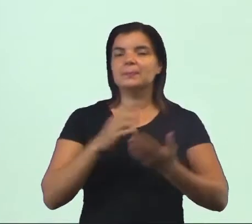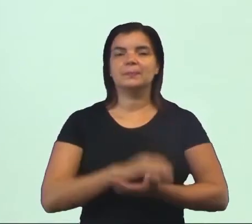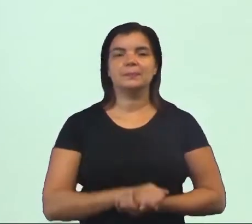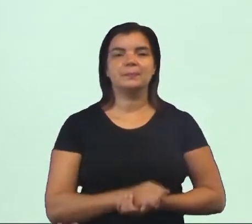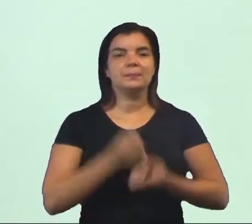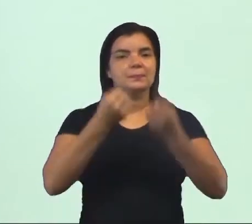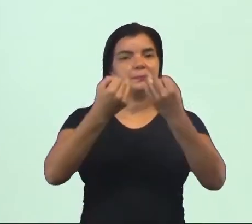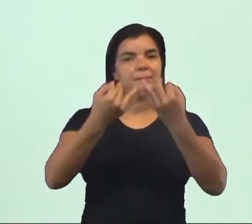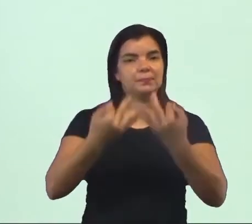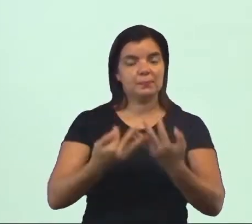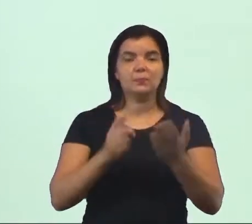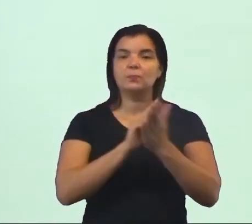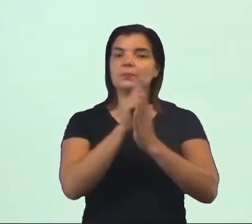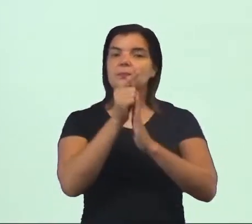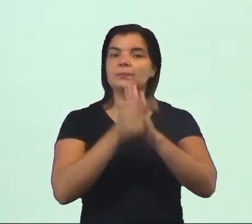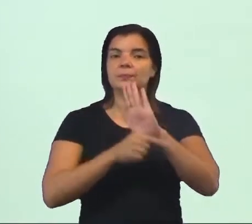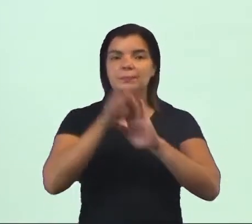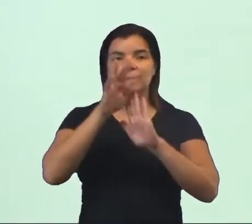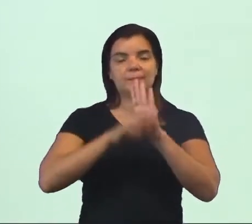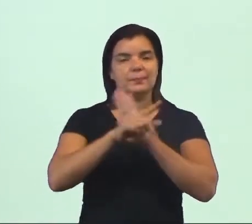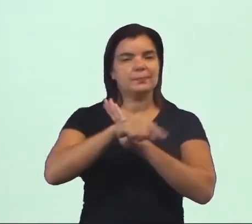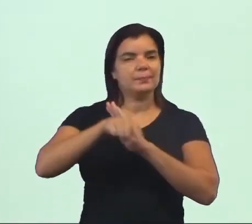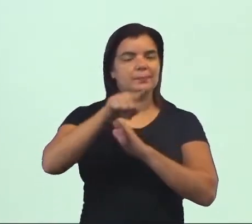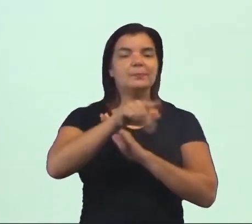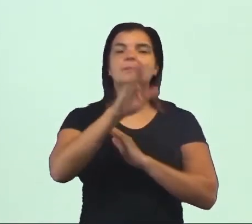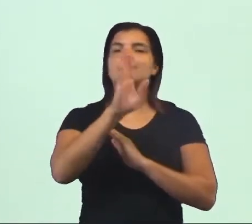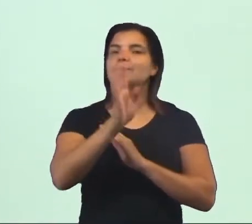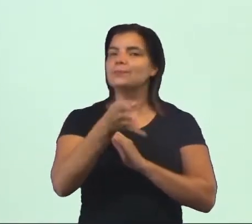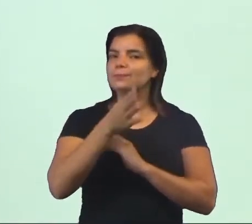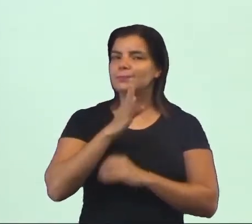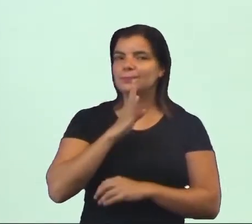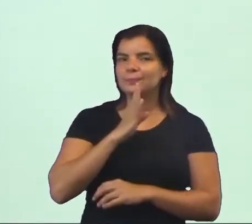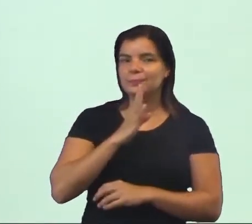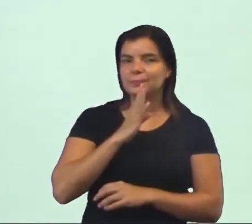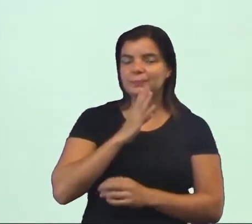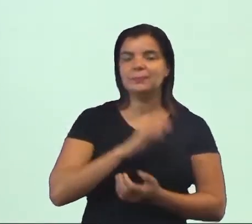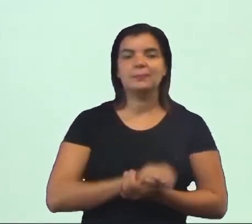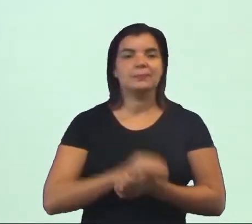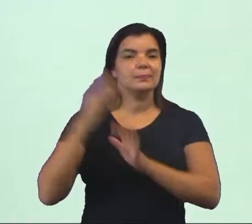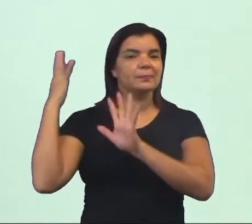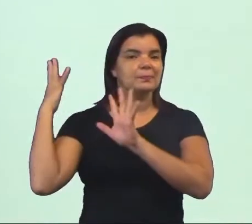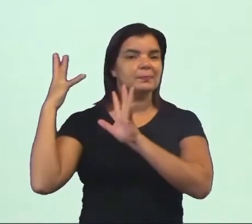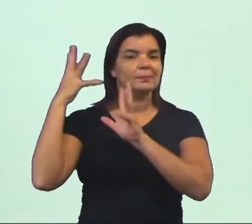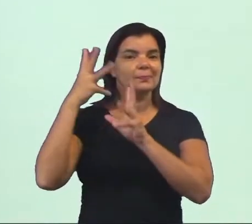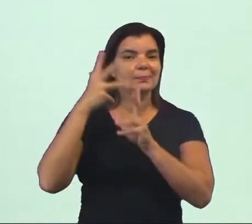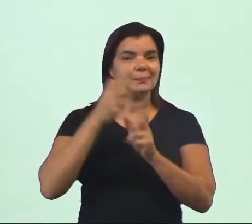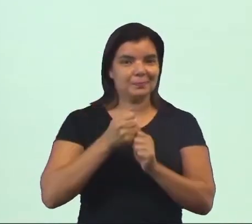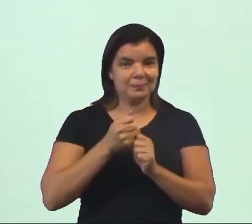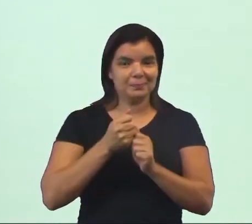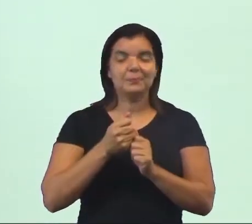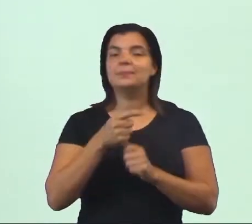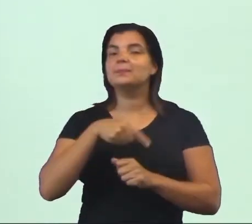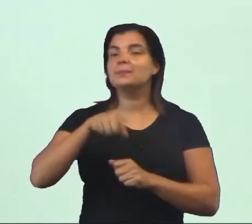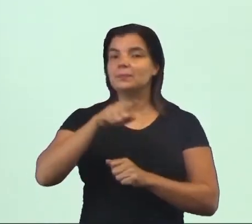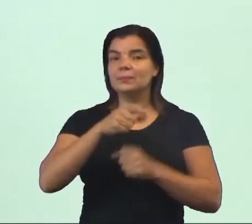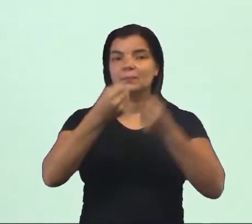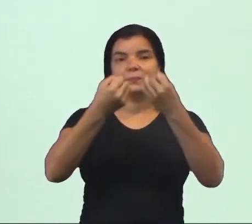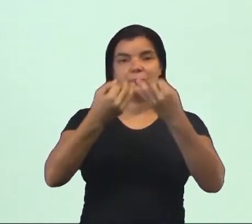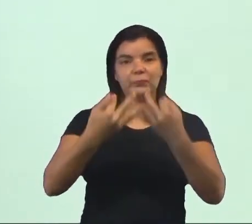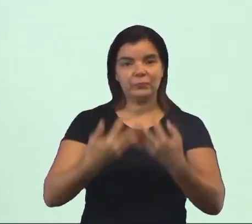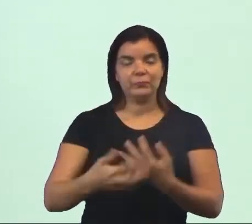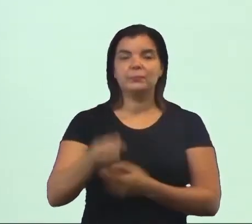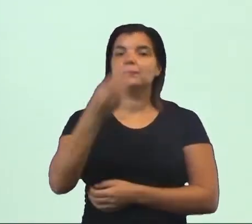vamos falar de um gênero textual que vocês já conhecem e nós vamos revisá-lo. Nós vamos falar sobre o texto